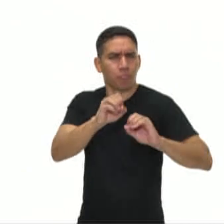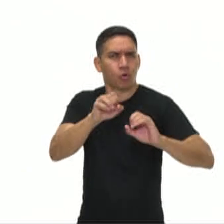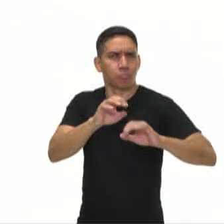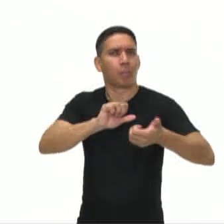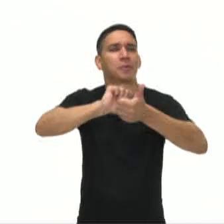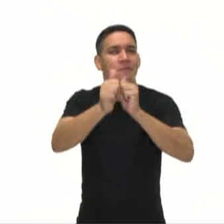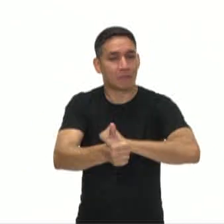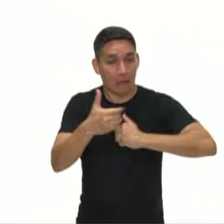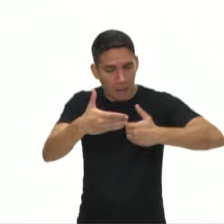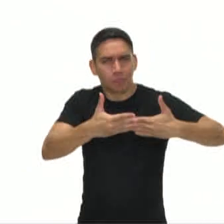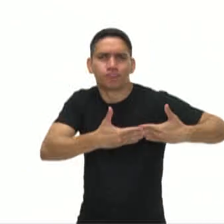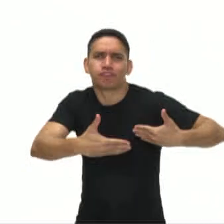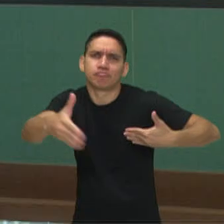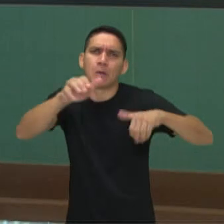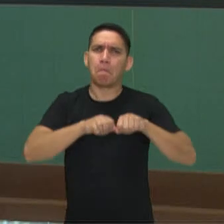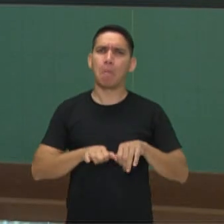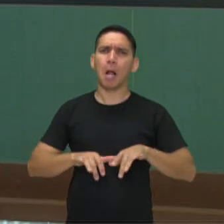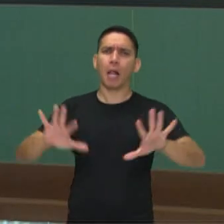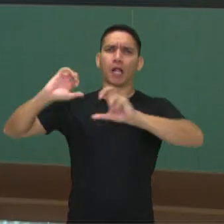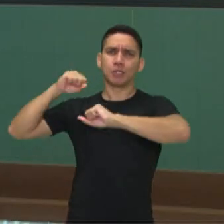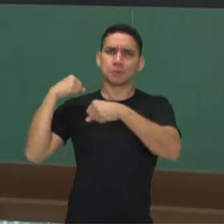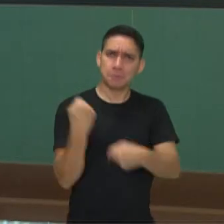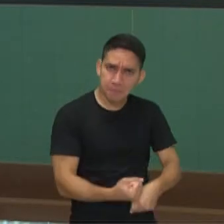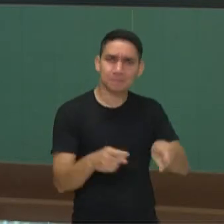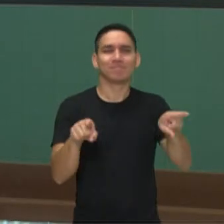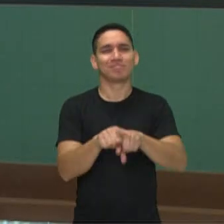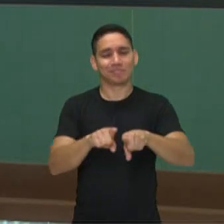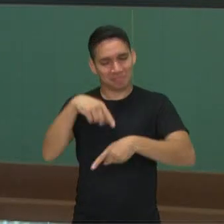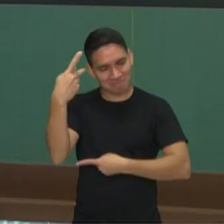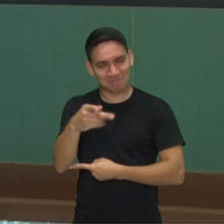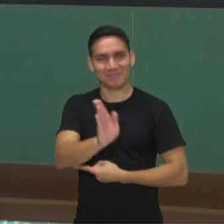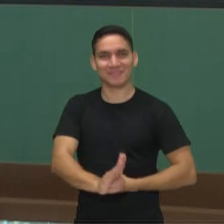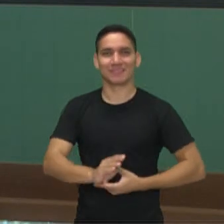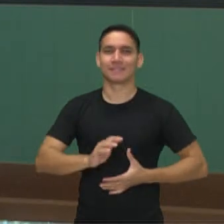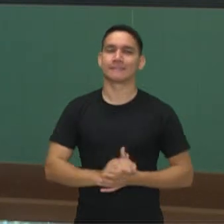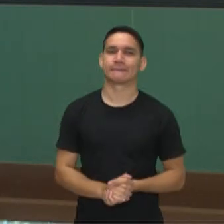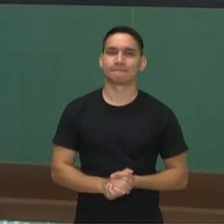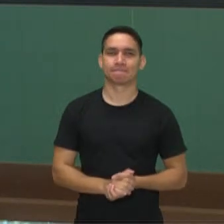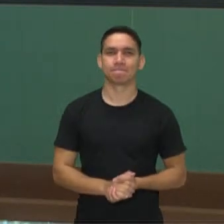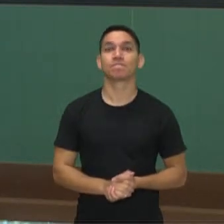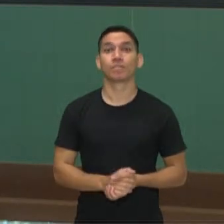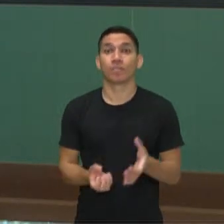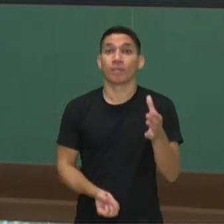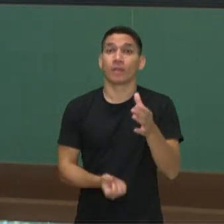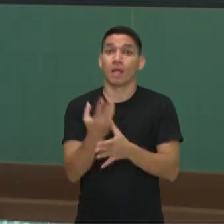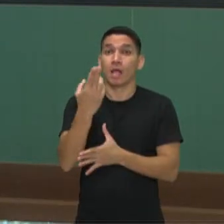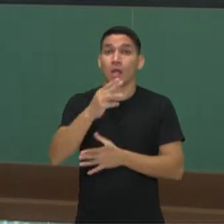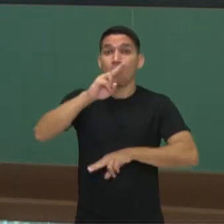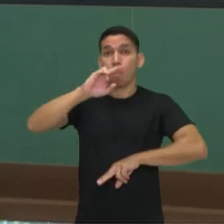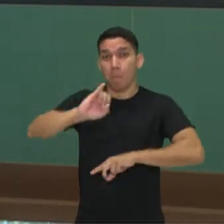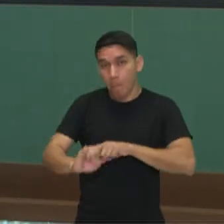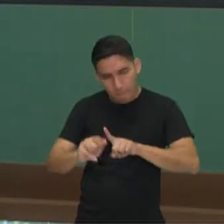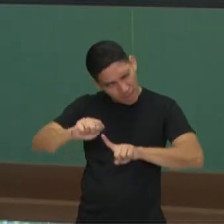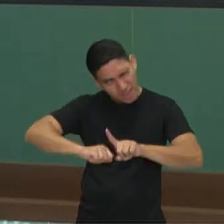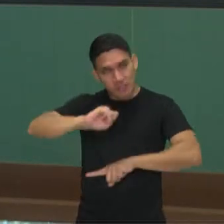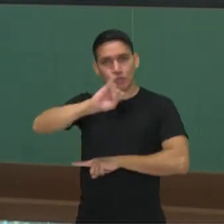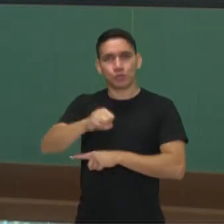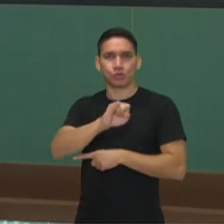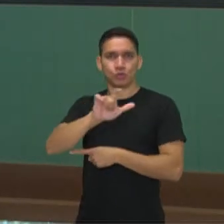a partir dali, o judô ganhou forças também em nosso país. Criada em julho de